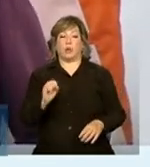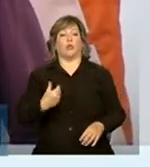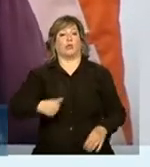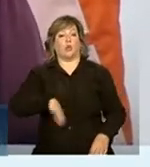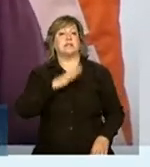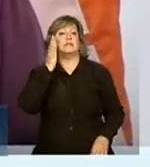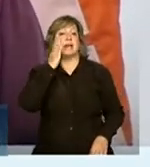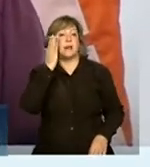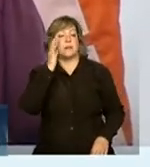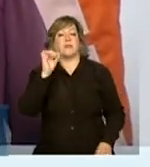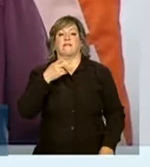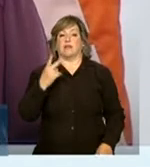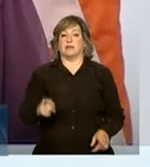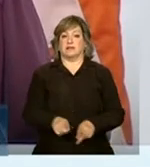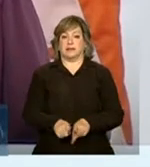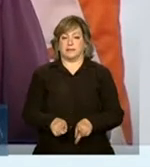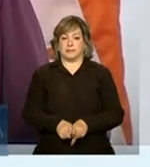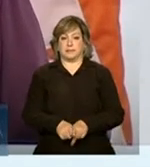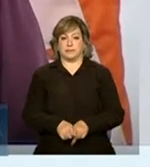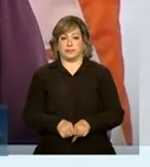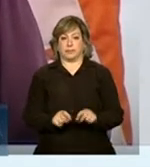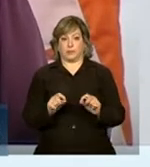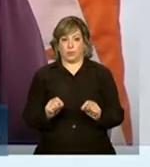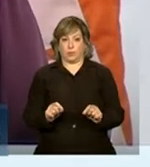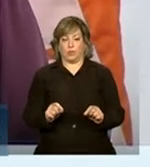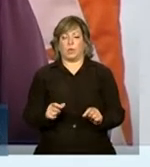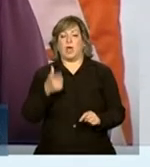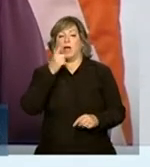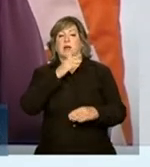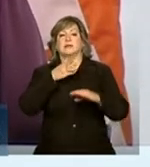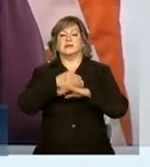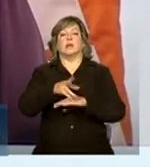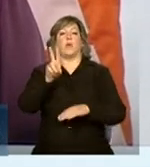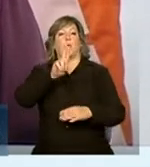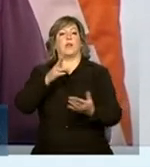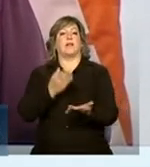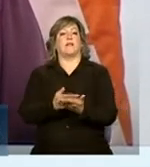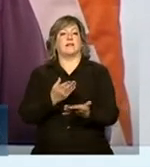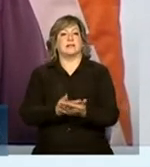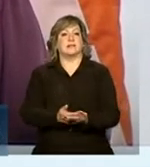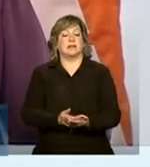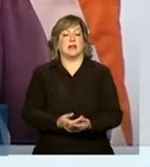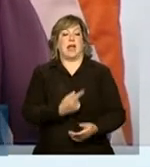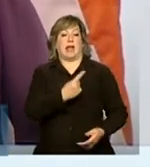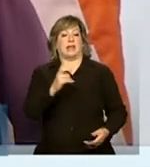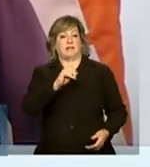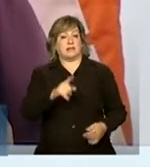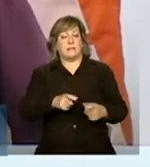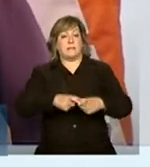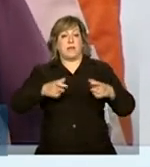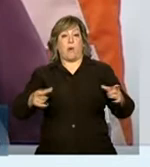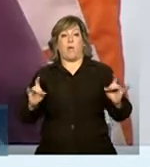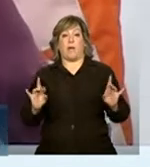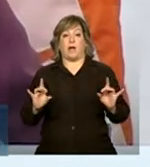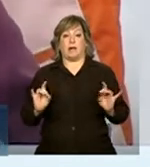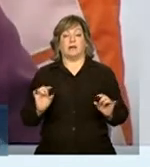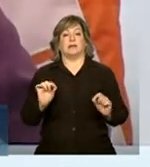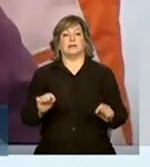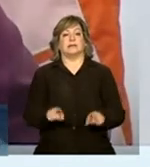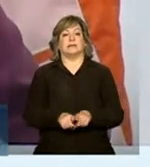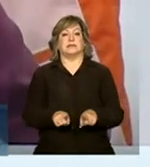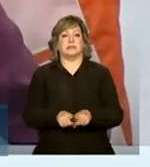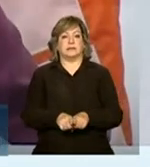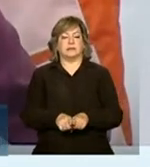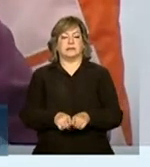sabemos e falamos. O acesso à universidade de cada vez maior qualidade e a expansão